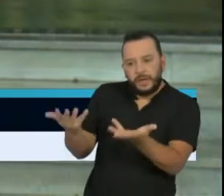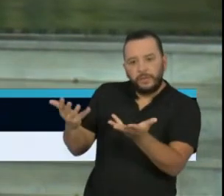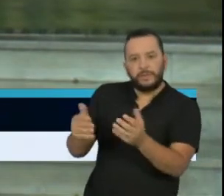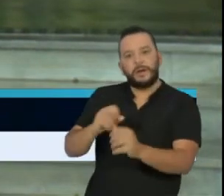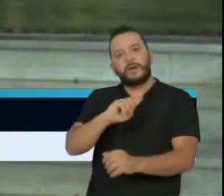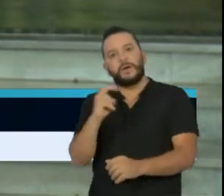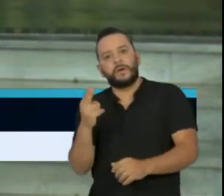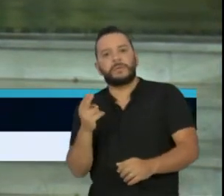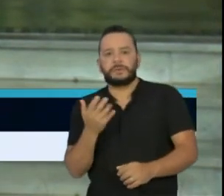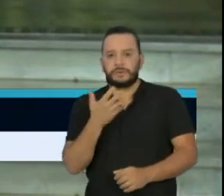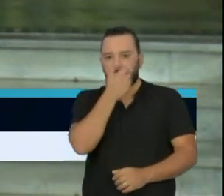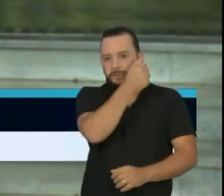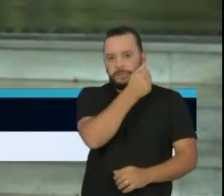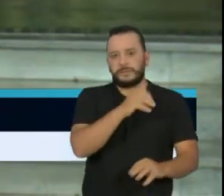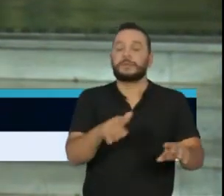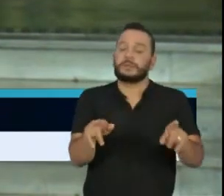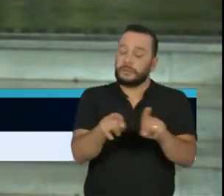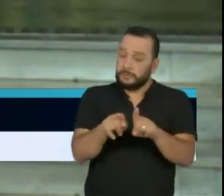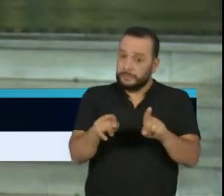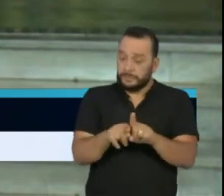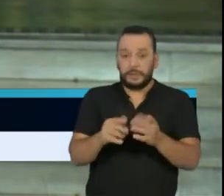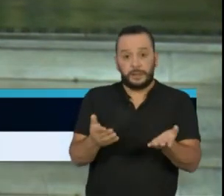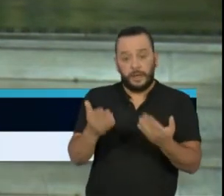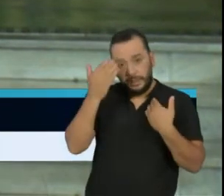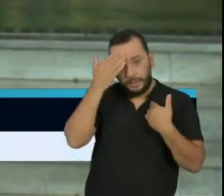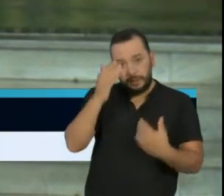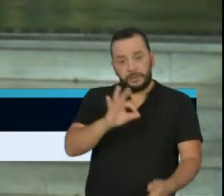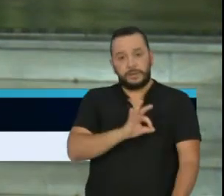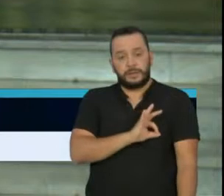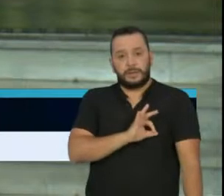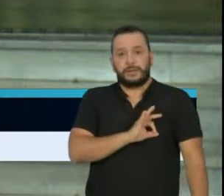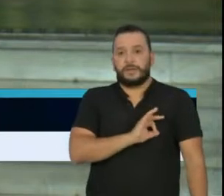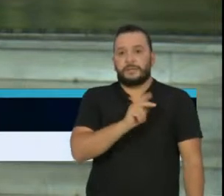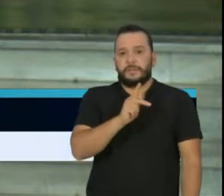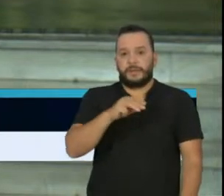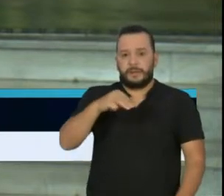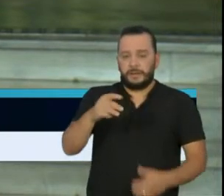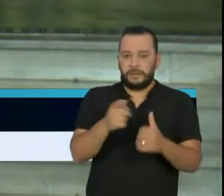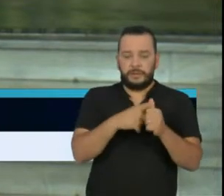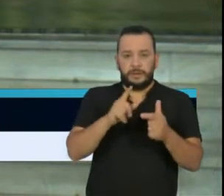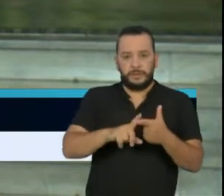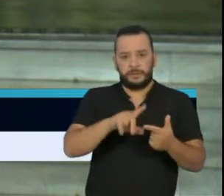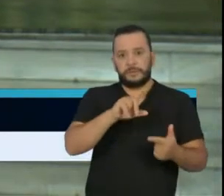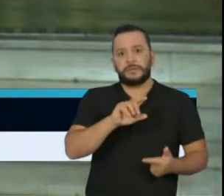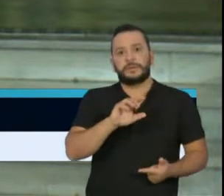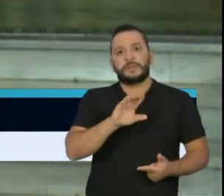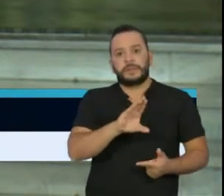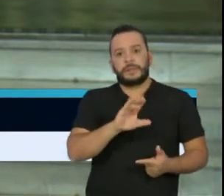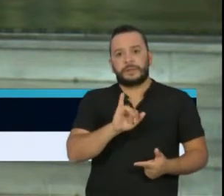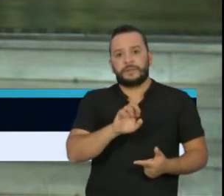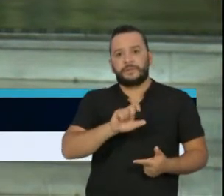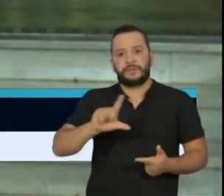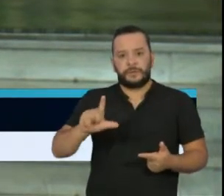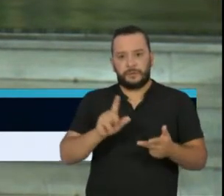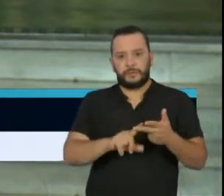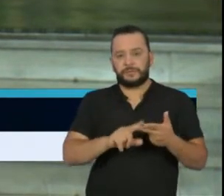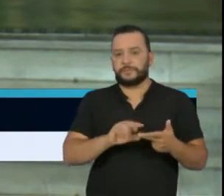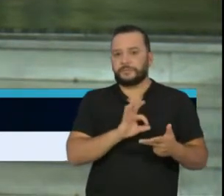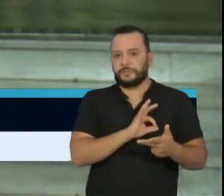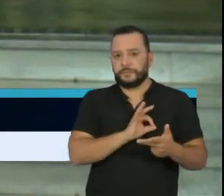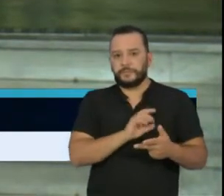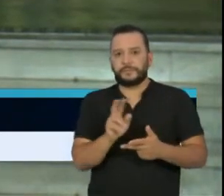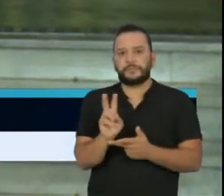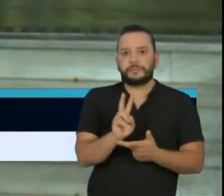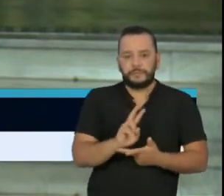agradecimento aos policiais, à Polícia Militar, à Polícia Civil, também às guardas municipais, incluindo